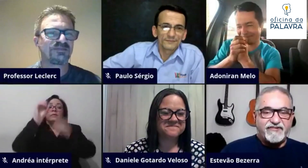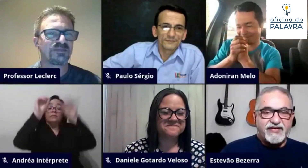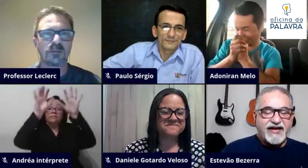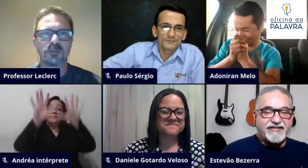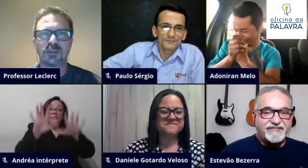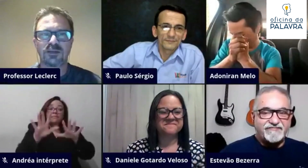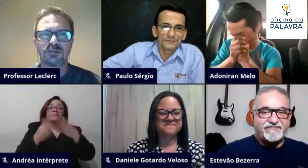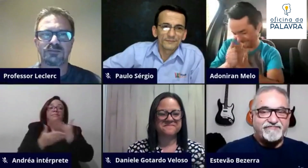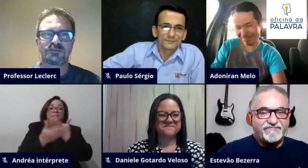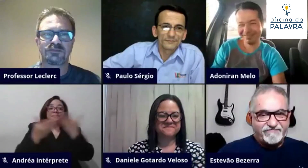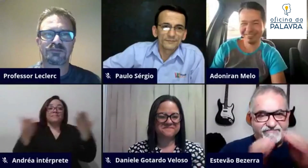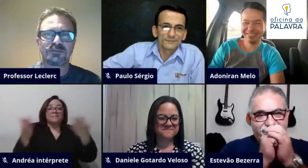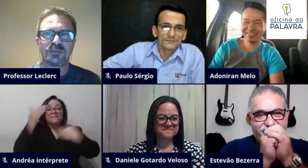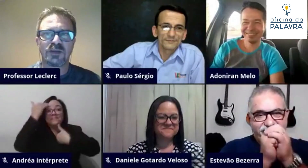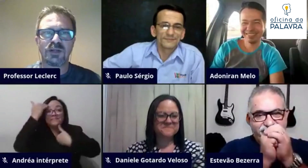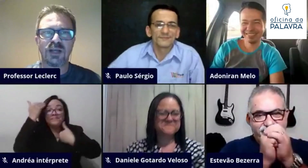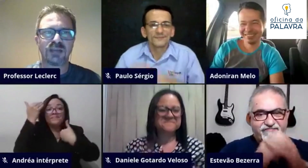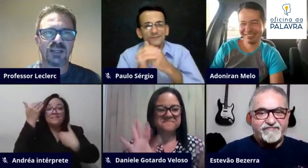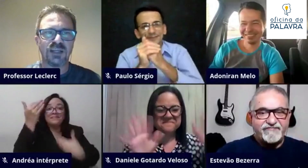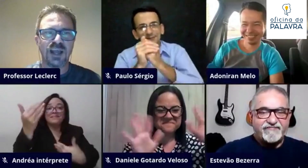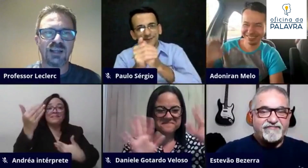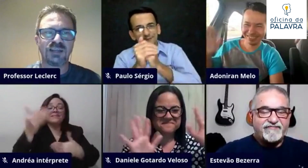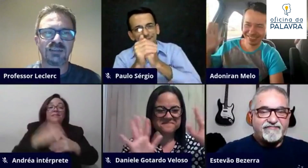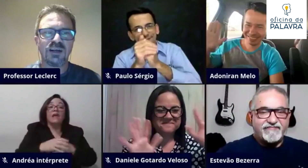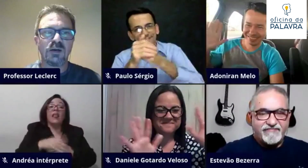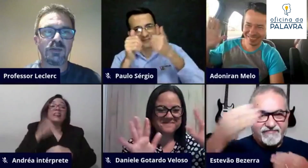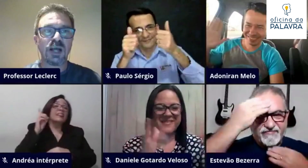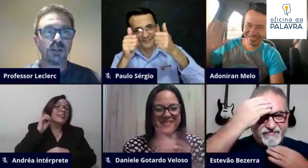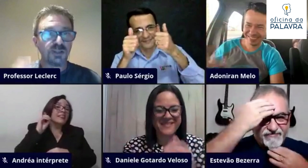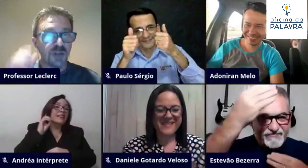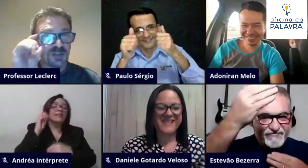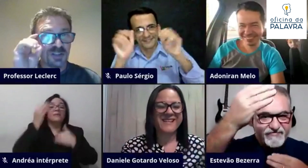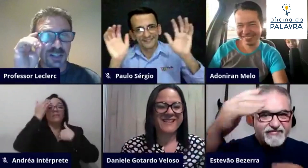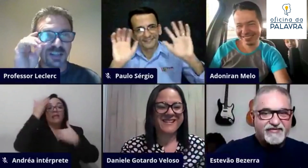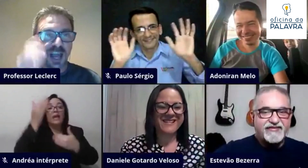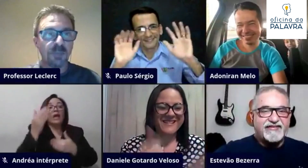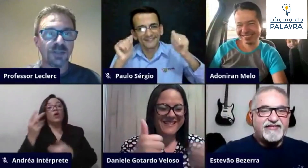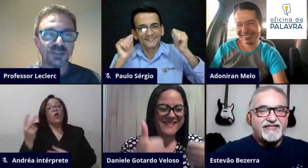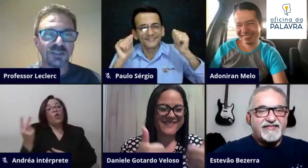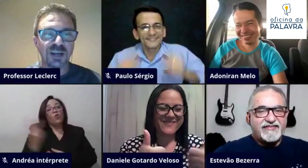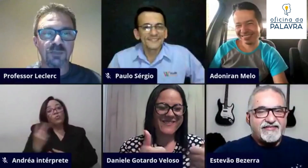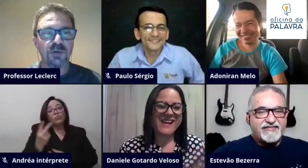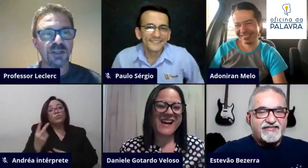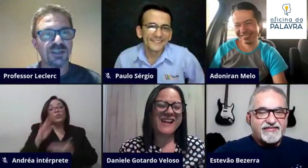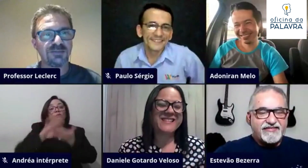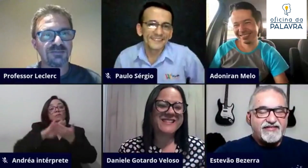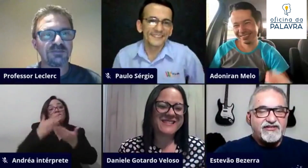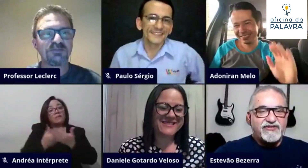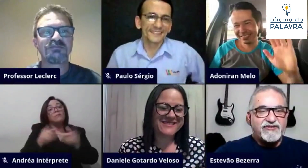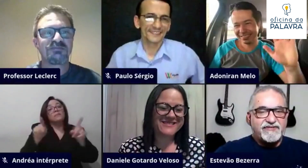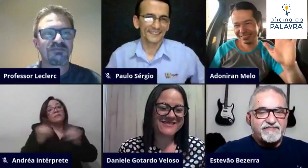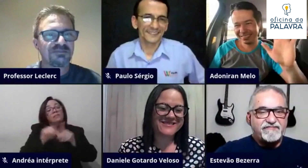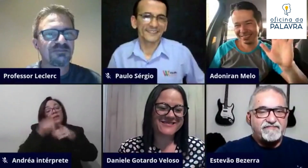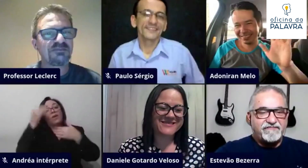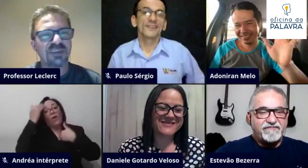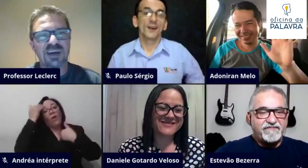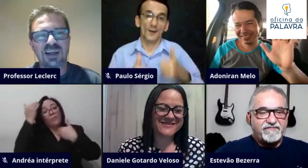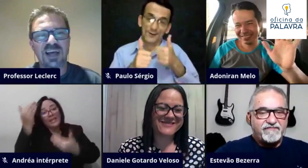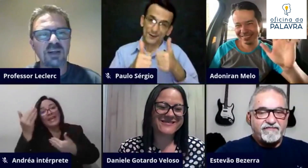todos. Obrigado. Obrigado, Daniele. Obrigado aos nossos intérpretes, né? Poxa.